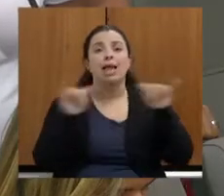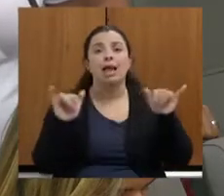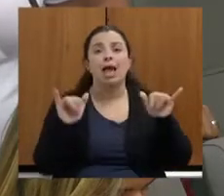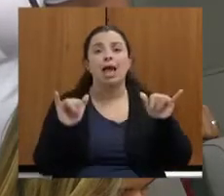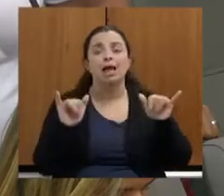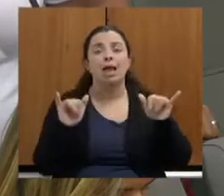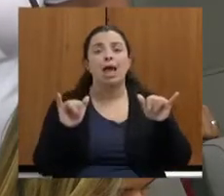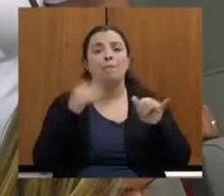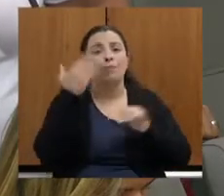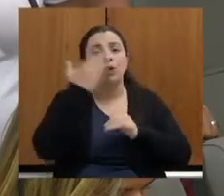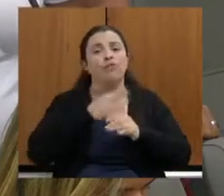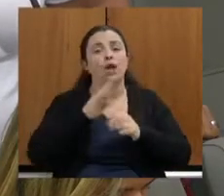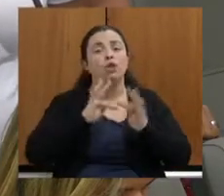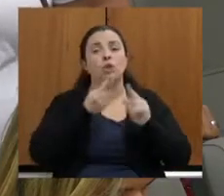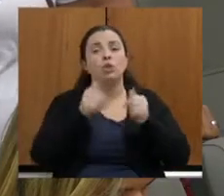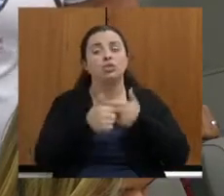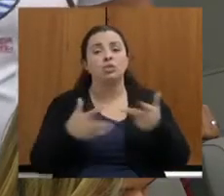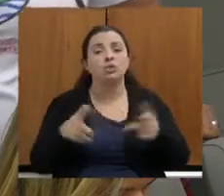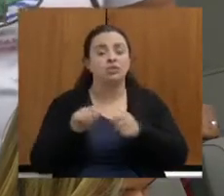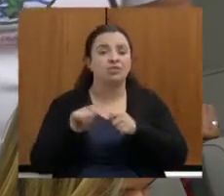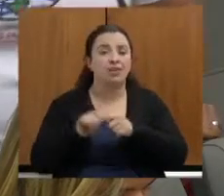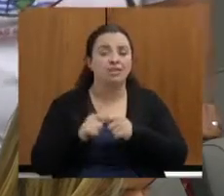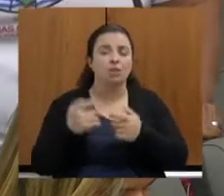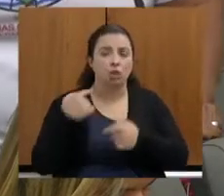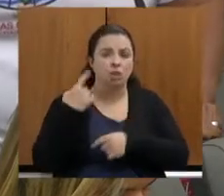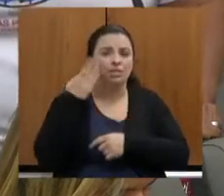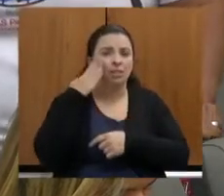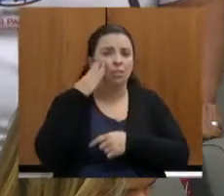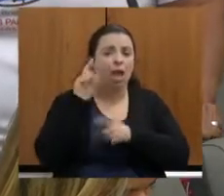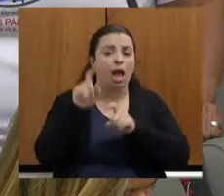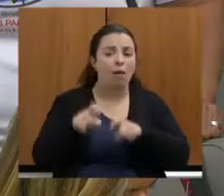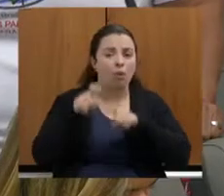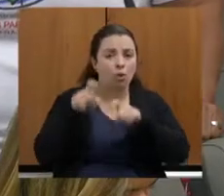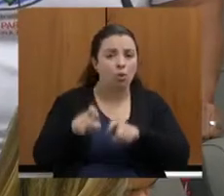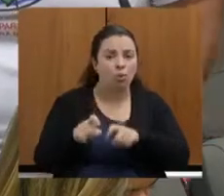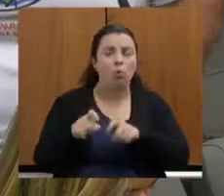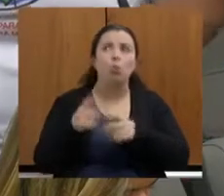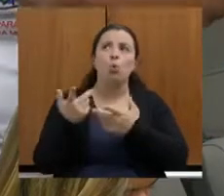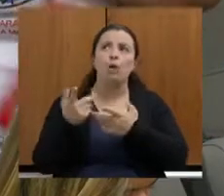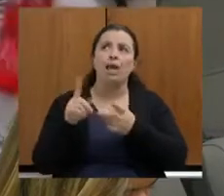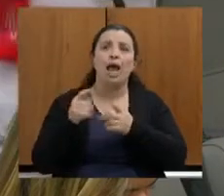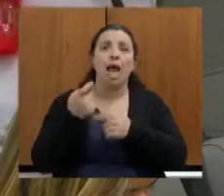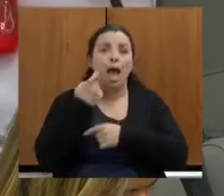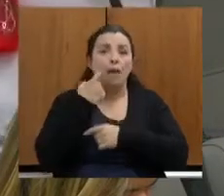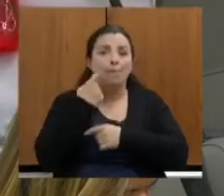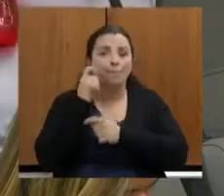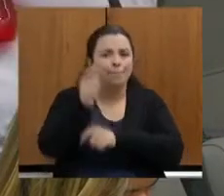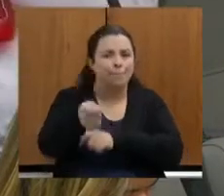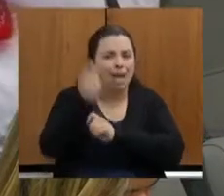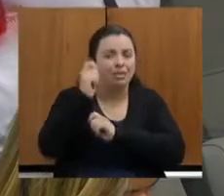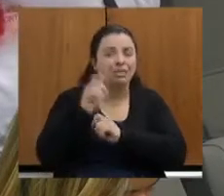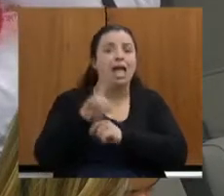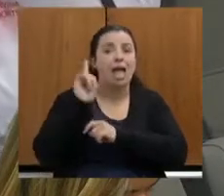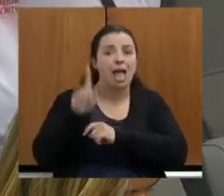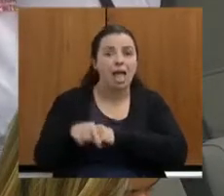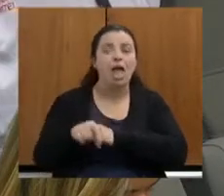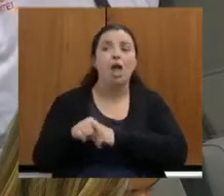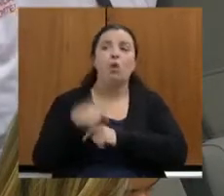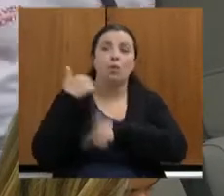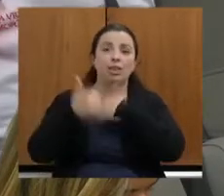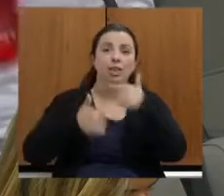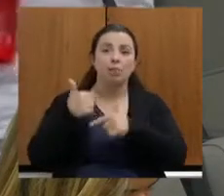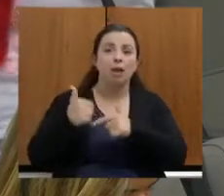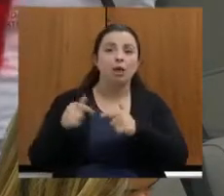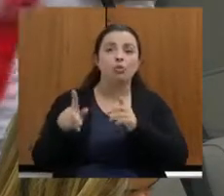aquilo que ele fazia ali a gente sabe que tanto agricultura como a pesca são atividades que engloba toda a família toda a